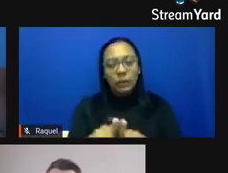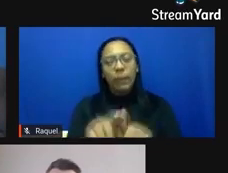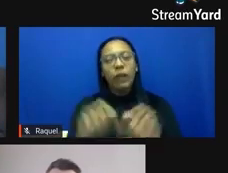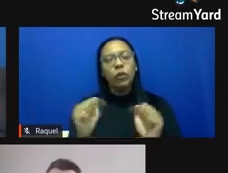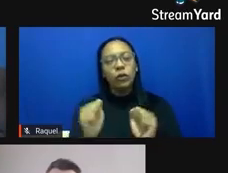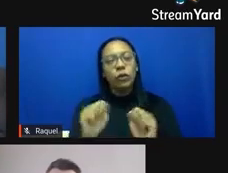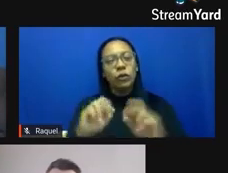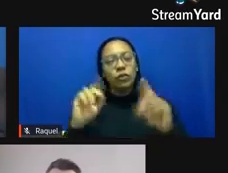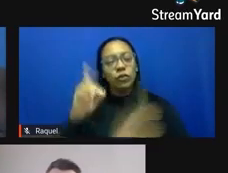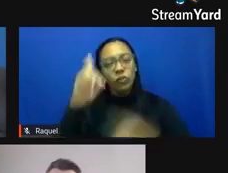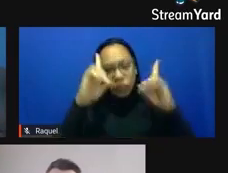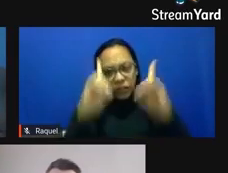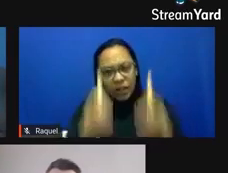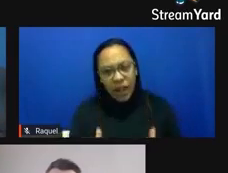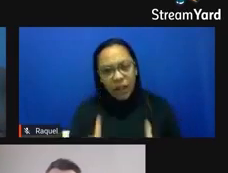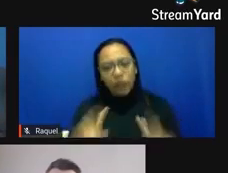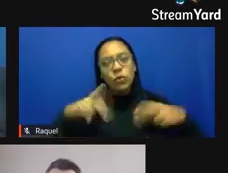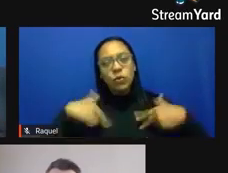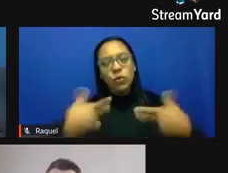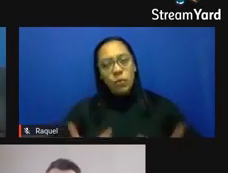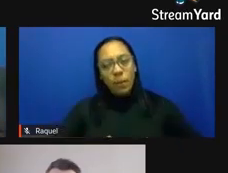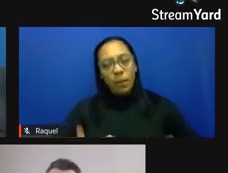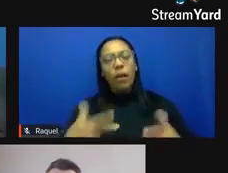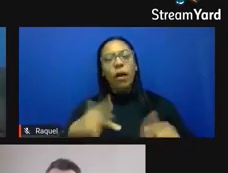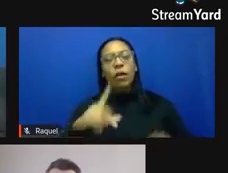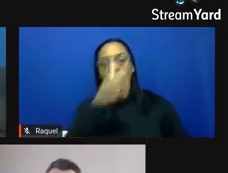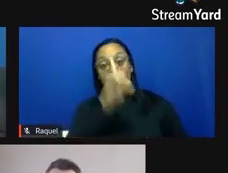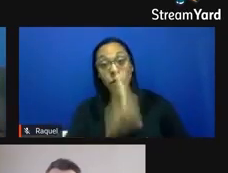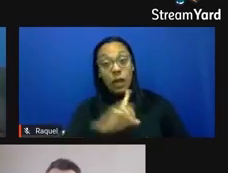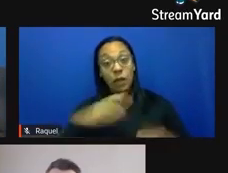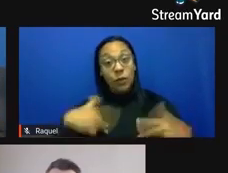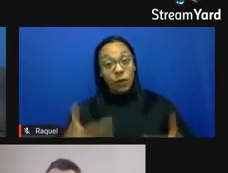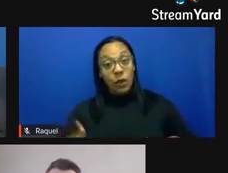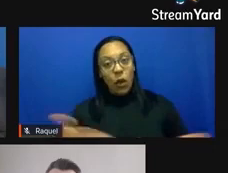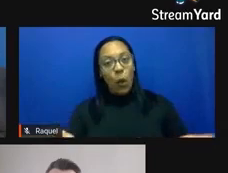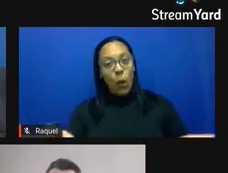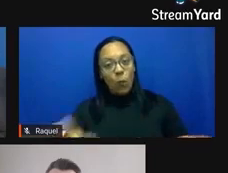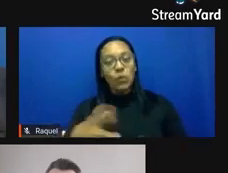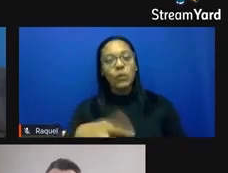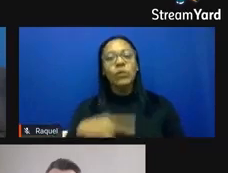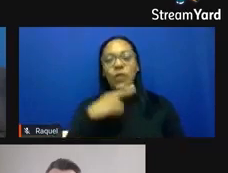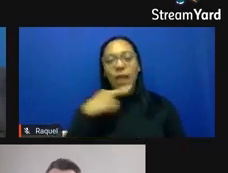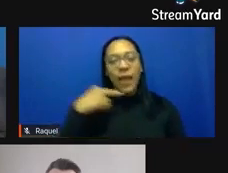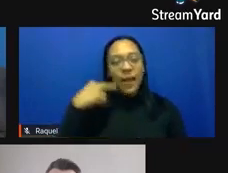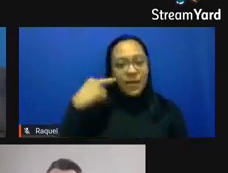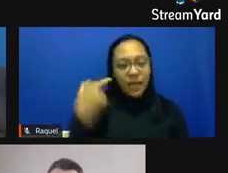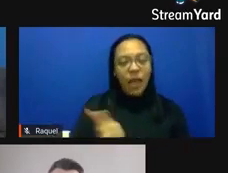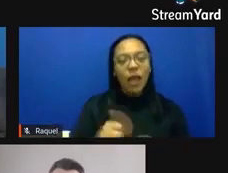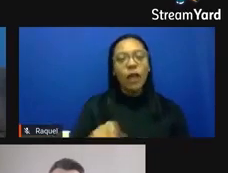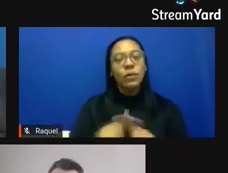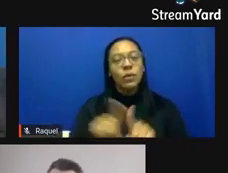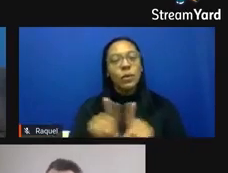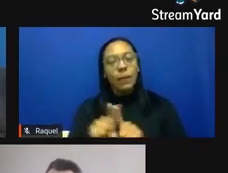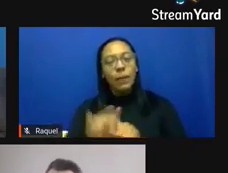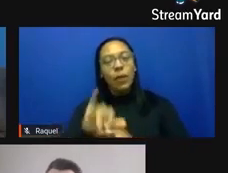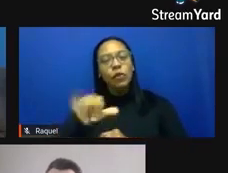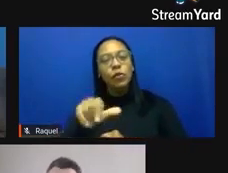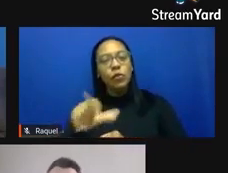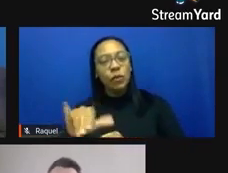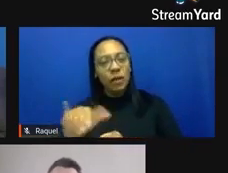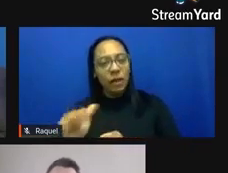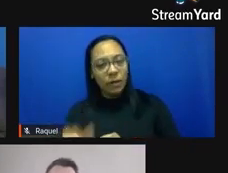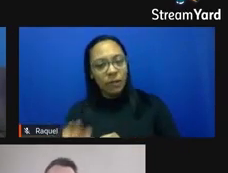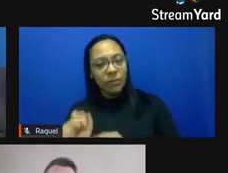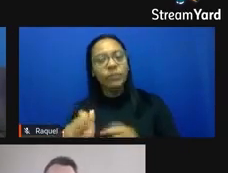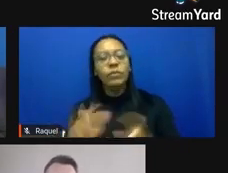Rede Sina, com o apoio aqui das meninas. Hoje, Raquel e Juliane, para fazer a interpretação de Libras para a gente e tornar